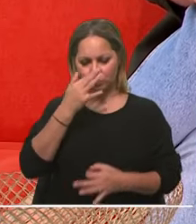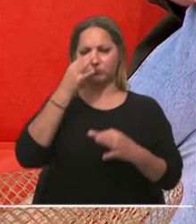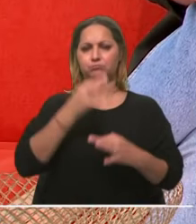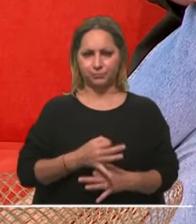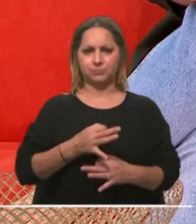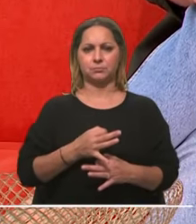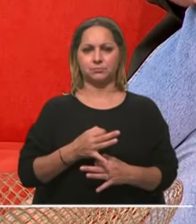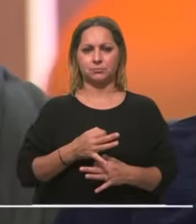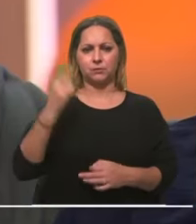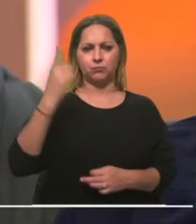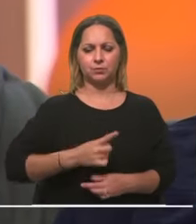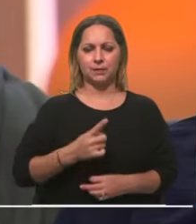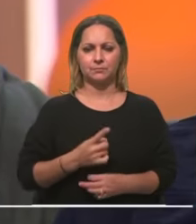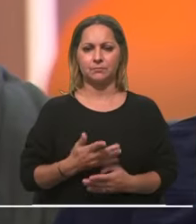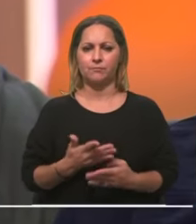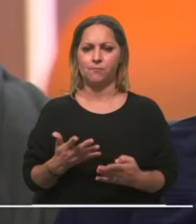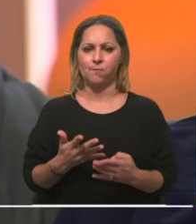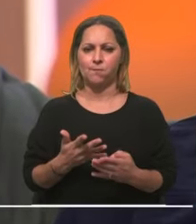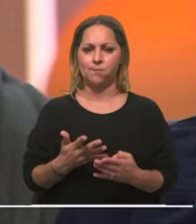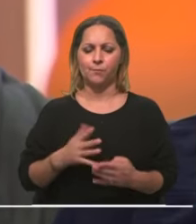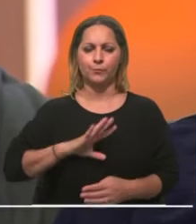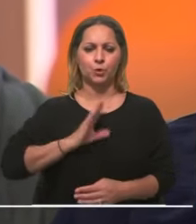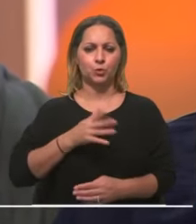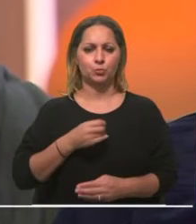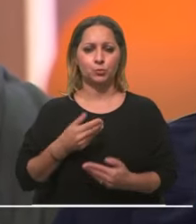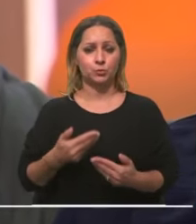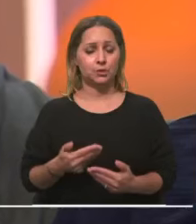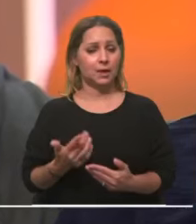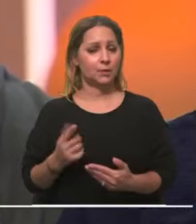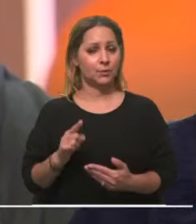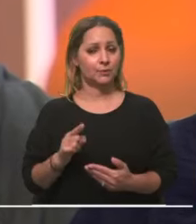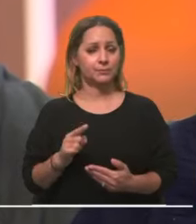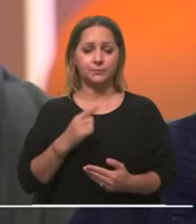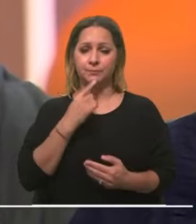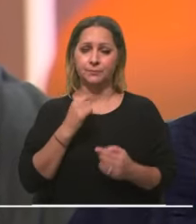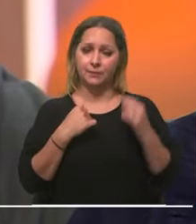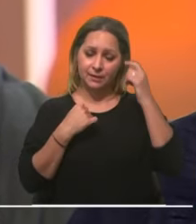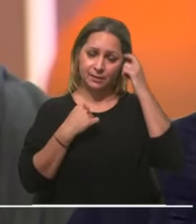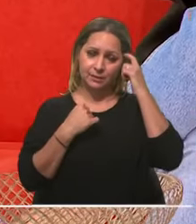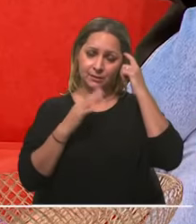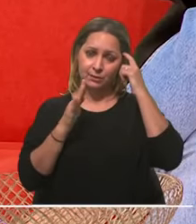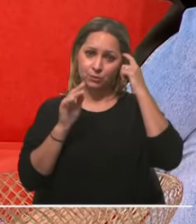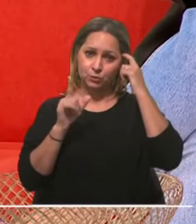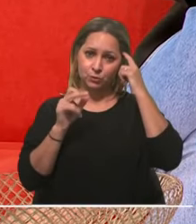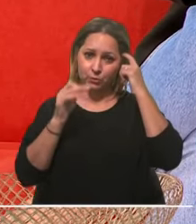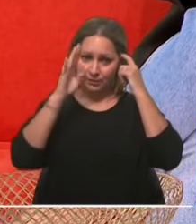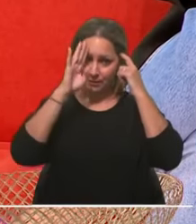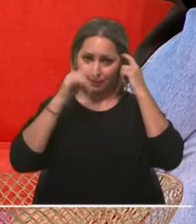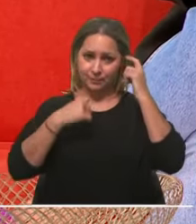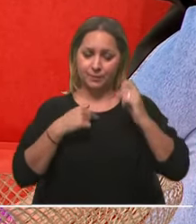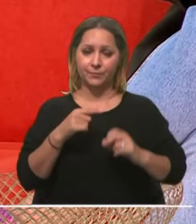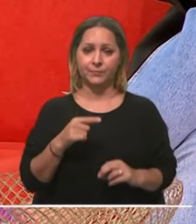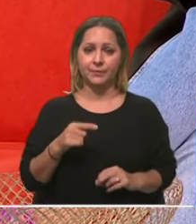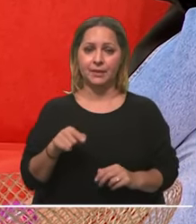expectável e e o mundo já não é isso e diga diga diga di J Sabes o que é que eu acho eu eu el desde